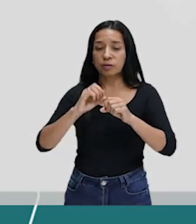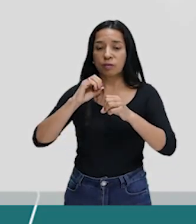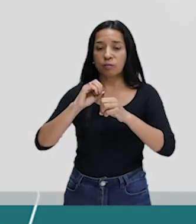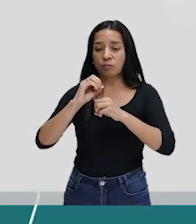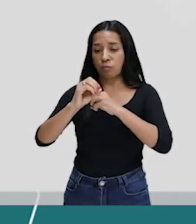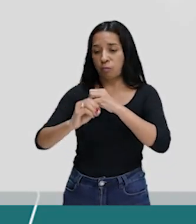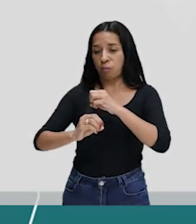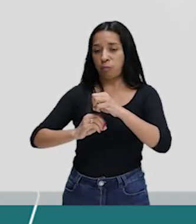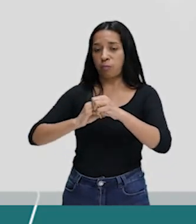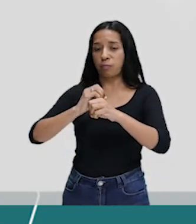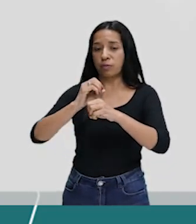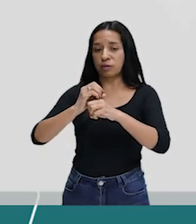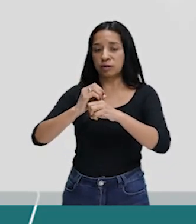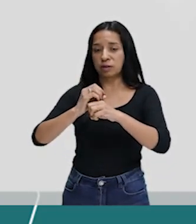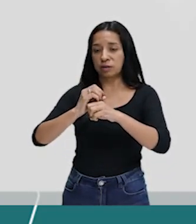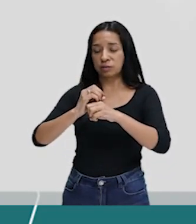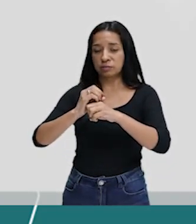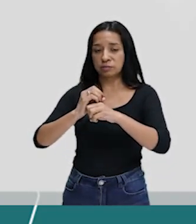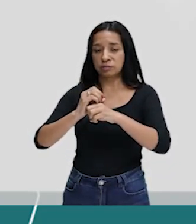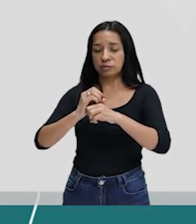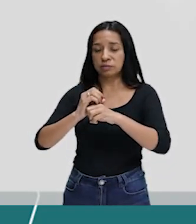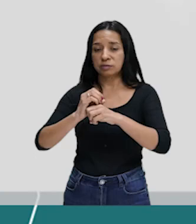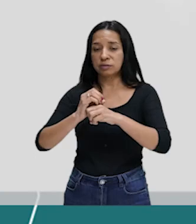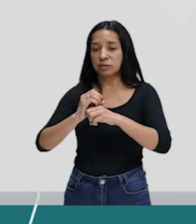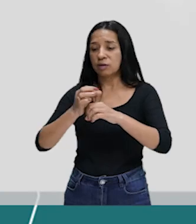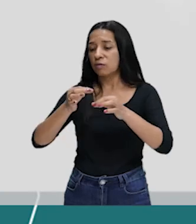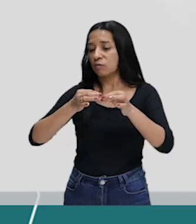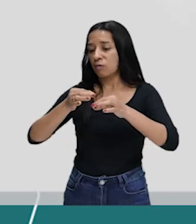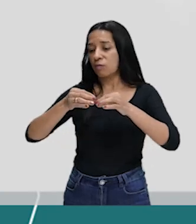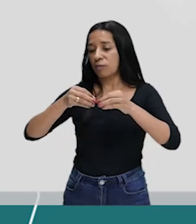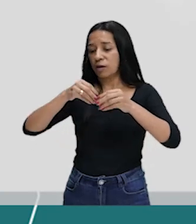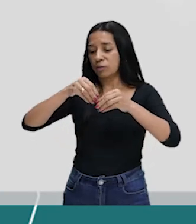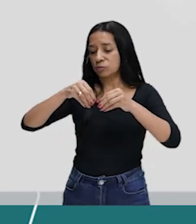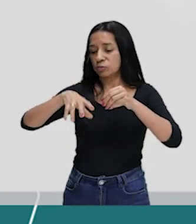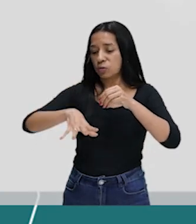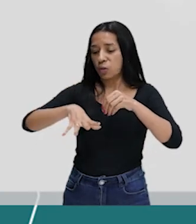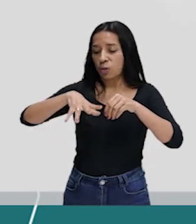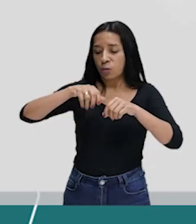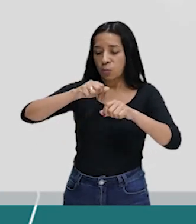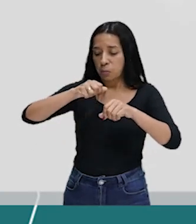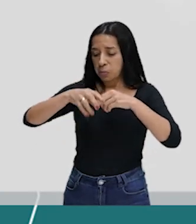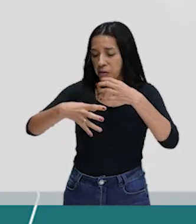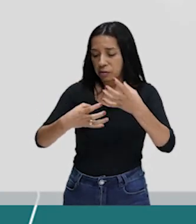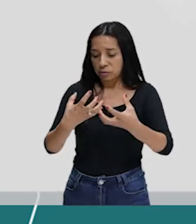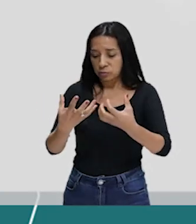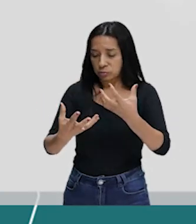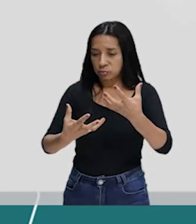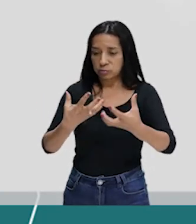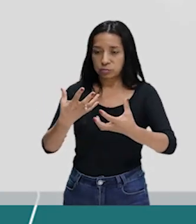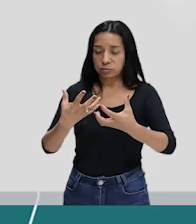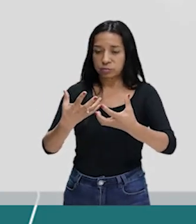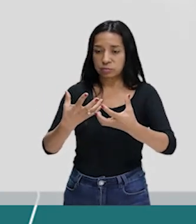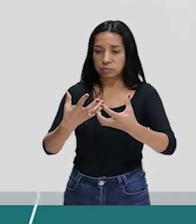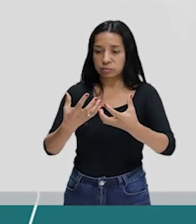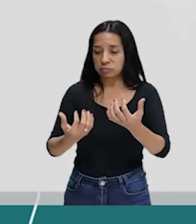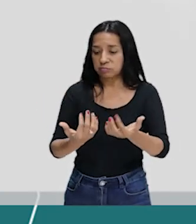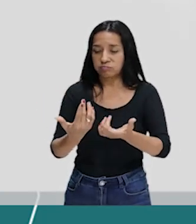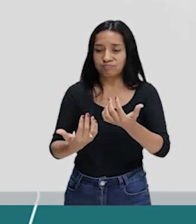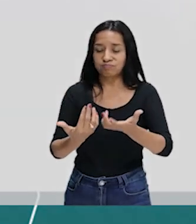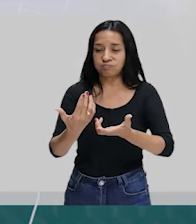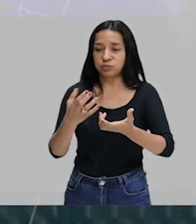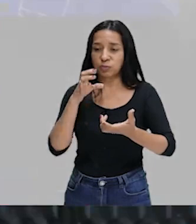planeta, né, ou um astro formado de gases, certo? Assim como o Júpiter, só que esses gases